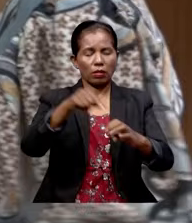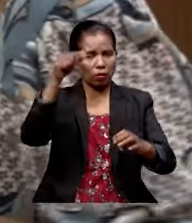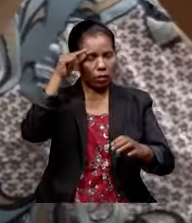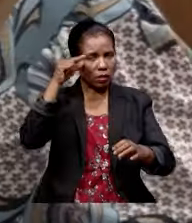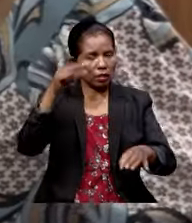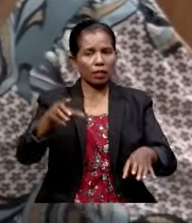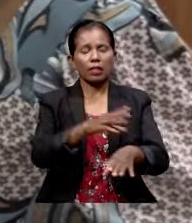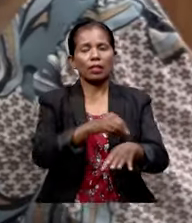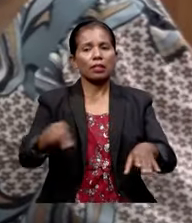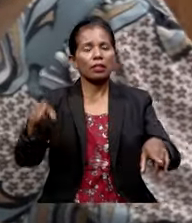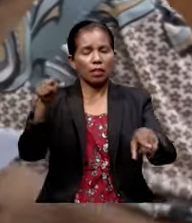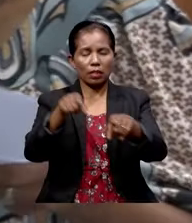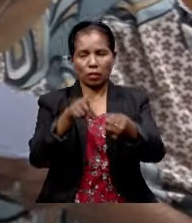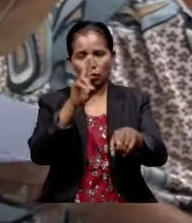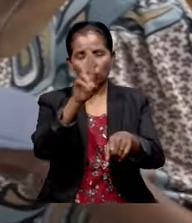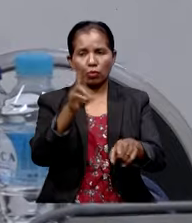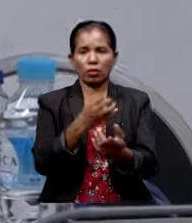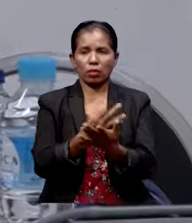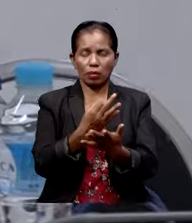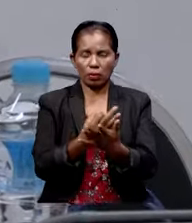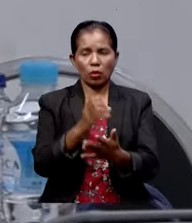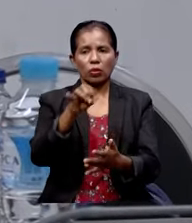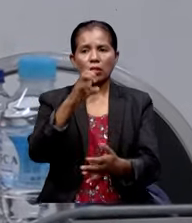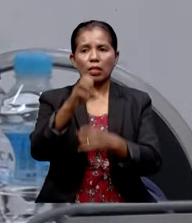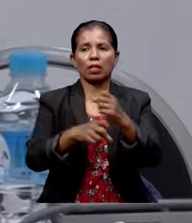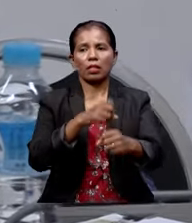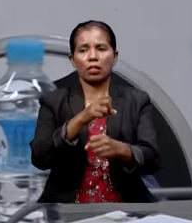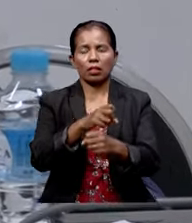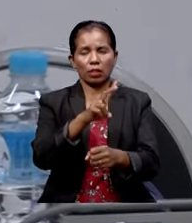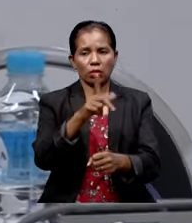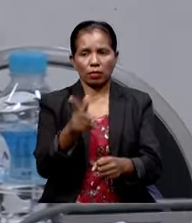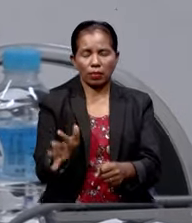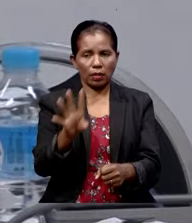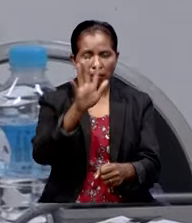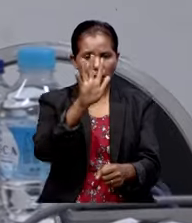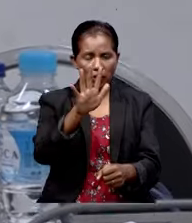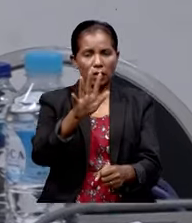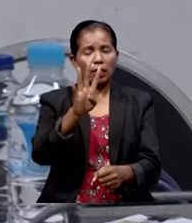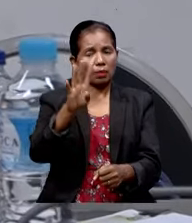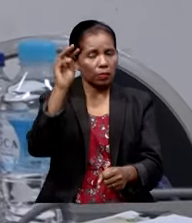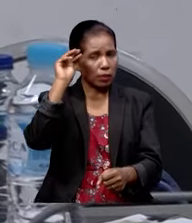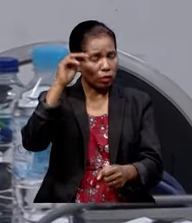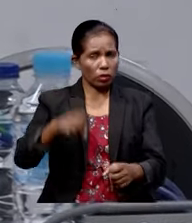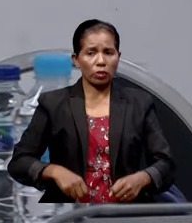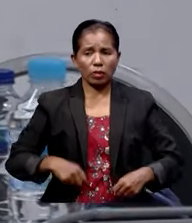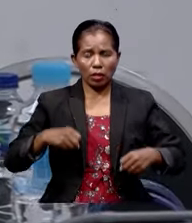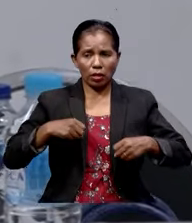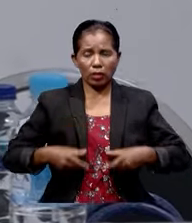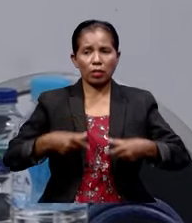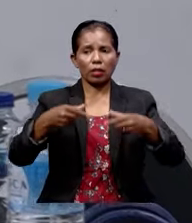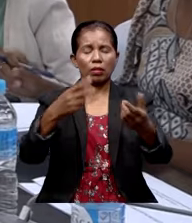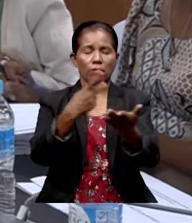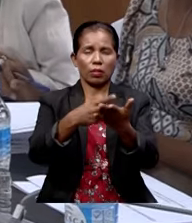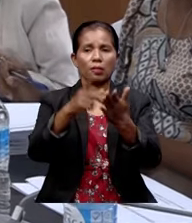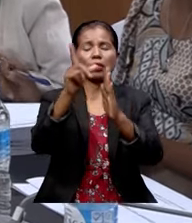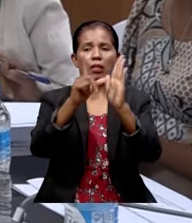ori discute com a execução Orçamento Geral Estado Tine Rihunrua Ruanulu Resinat, Ministério Saúde Nian, na apreciação inicial proposta